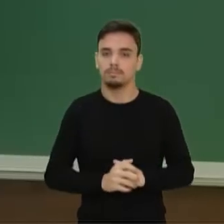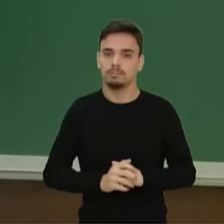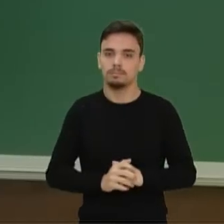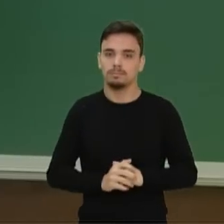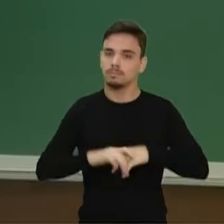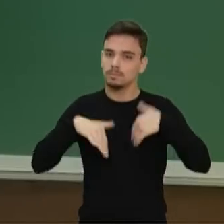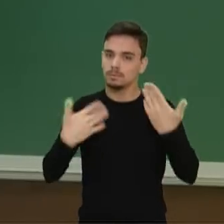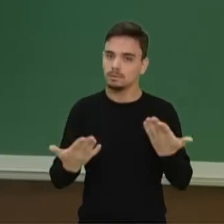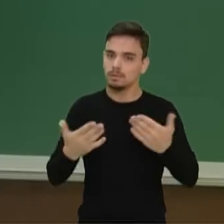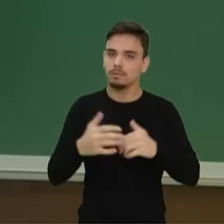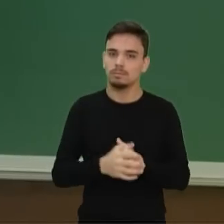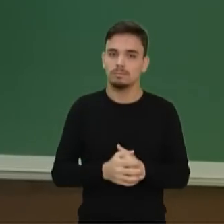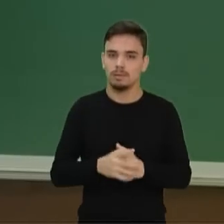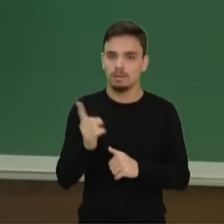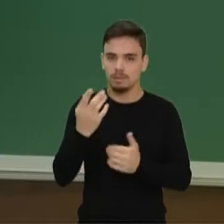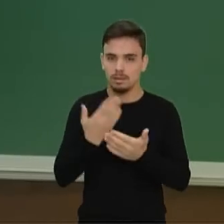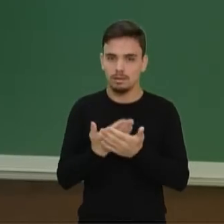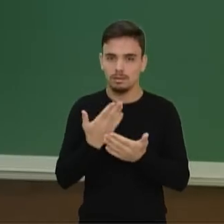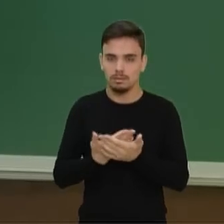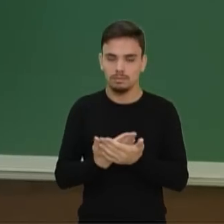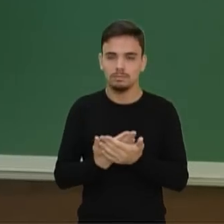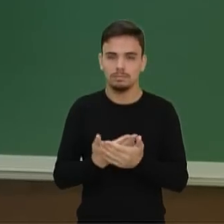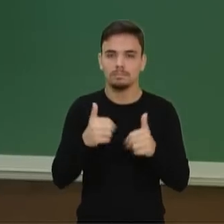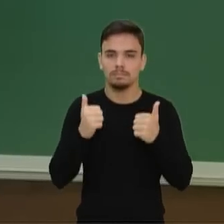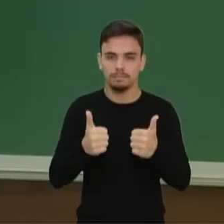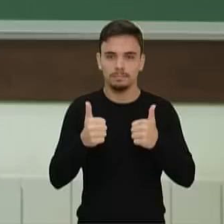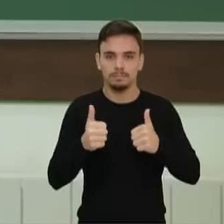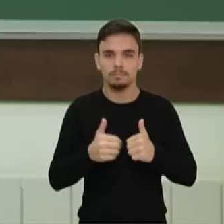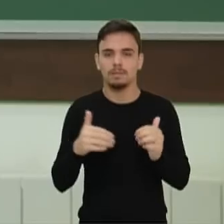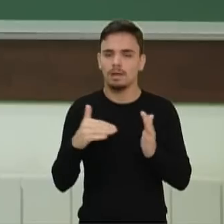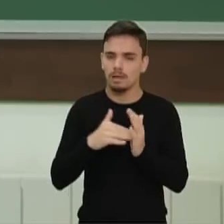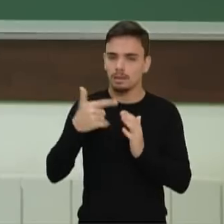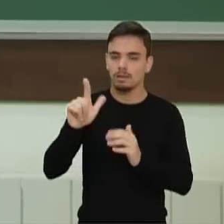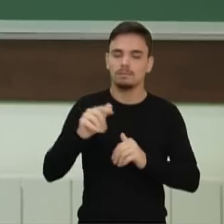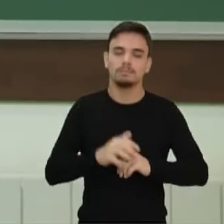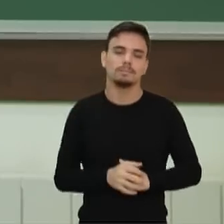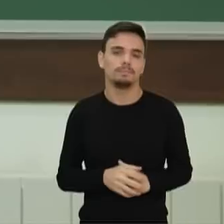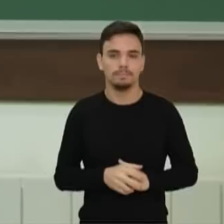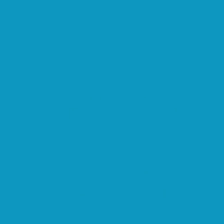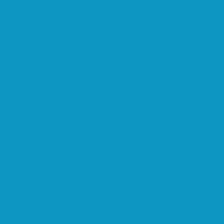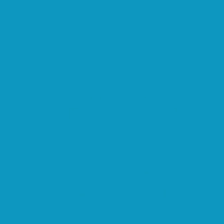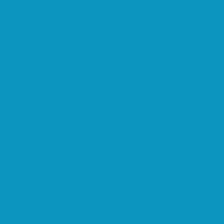Então, ficamos aí com essa aula, ok? Até mais, pessoal!